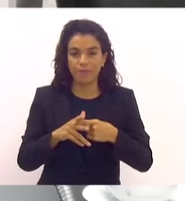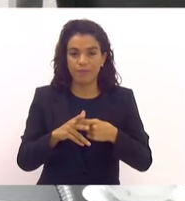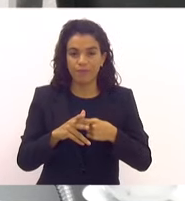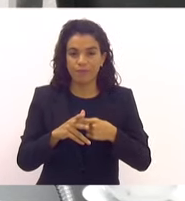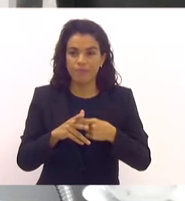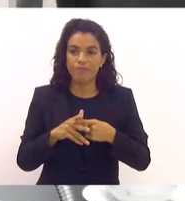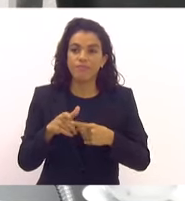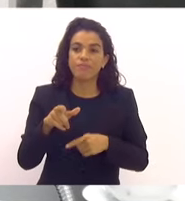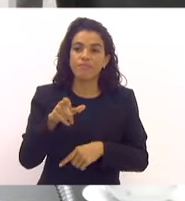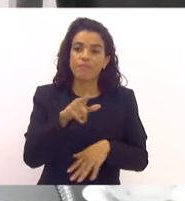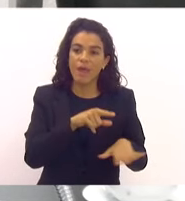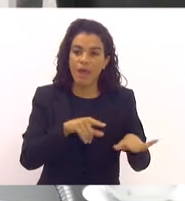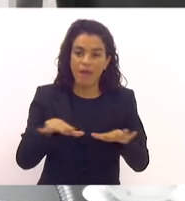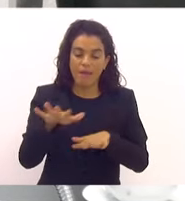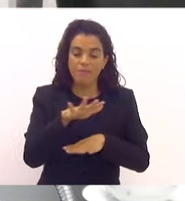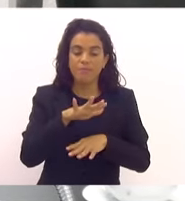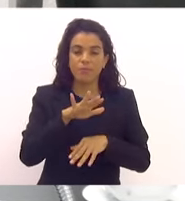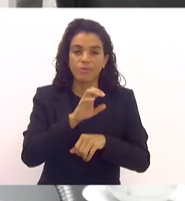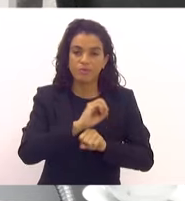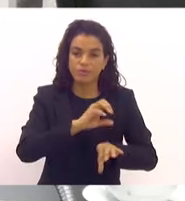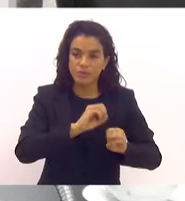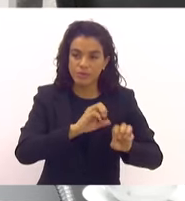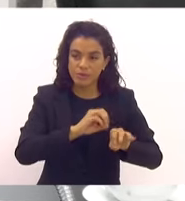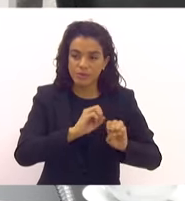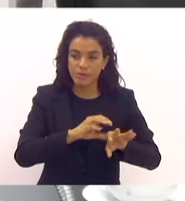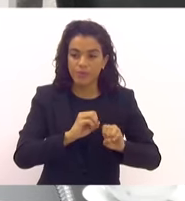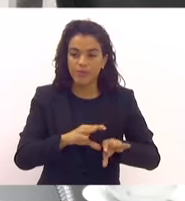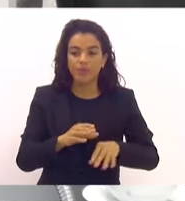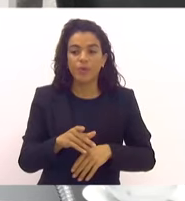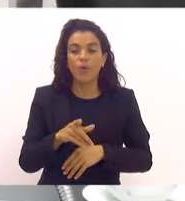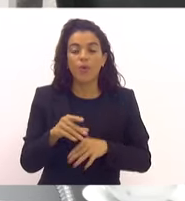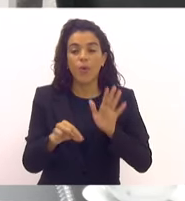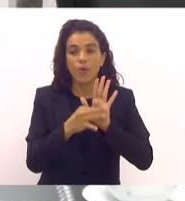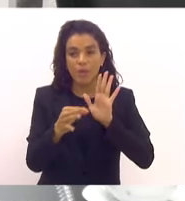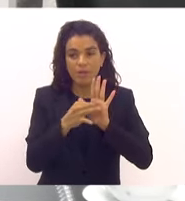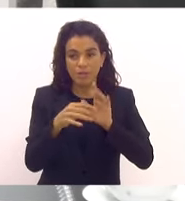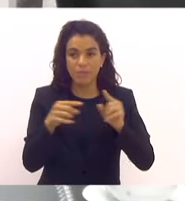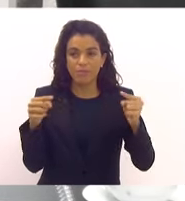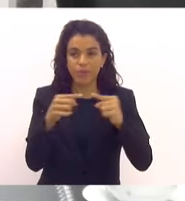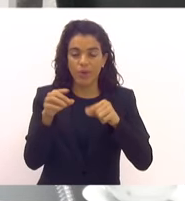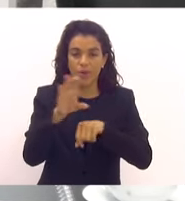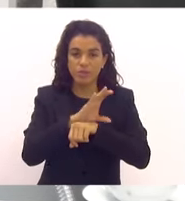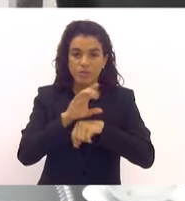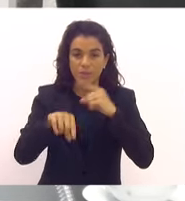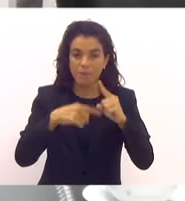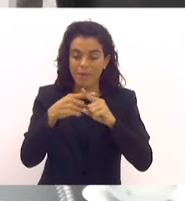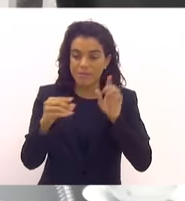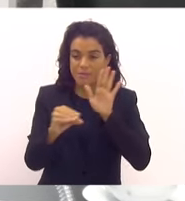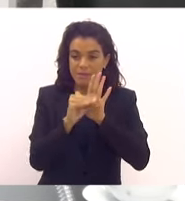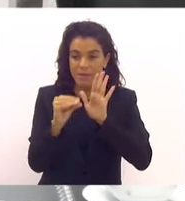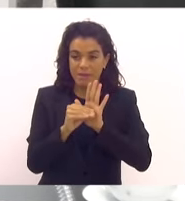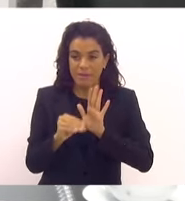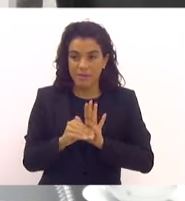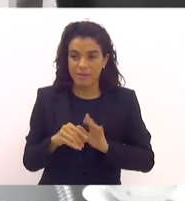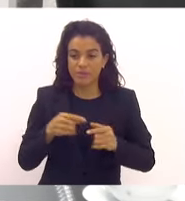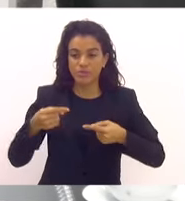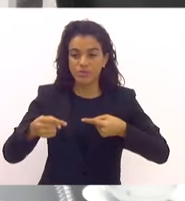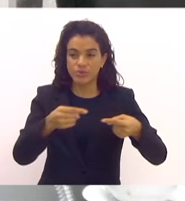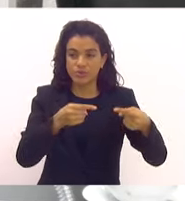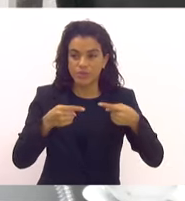aos alunos da Rede Pública Estadual de Educação. O parecer retificado é pela constitucionalidade com emenda. Em